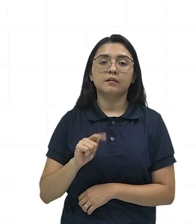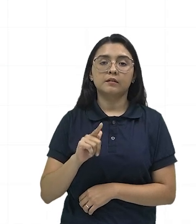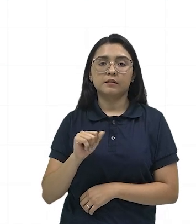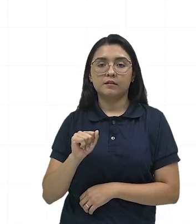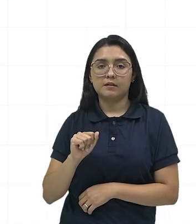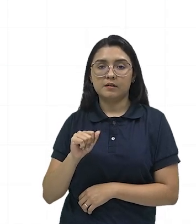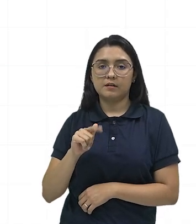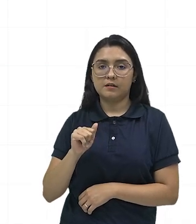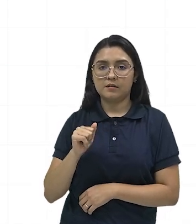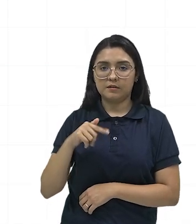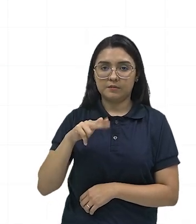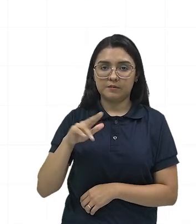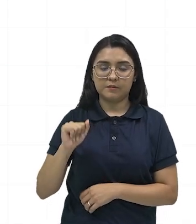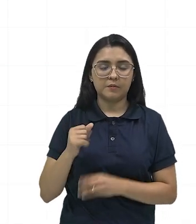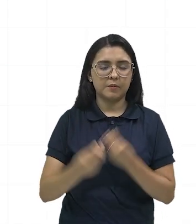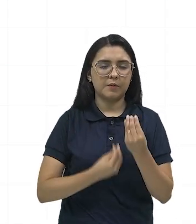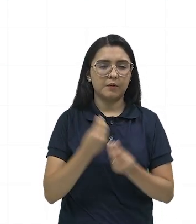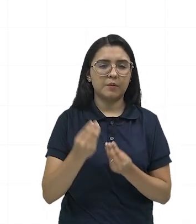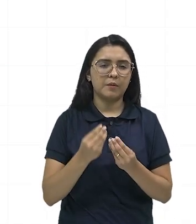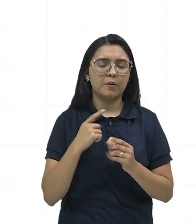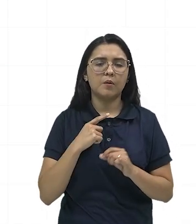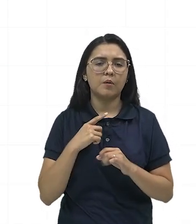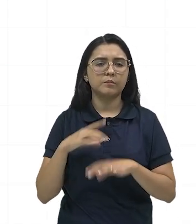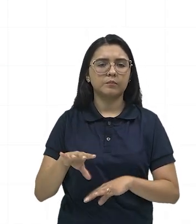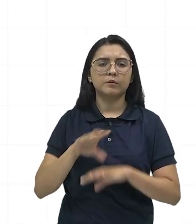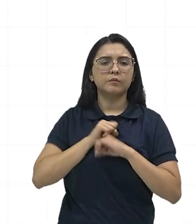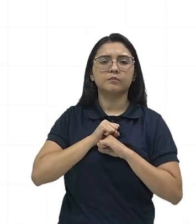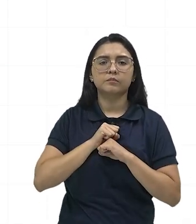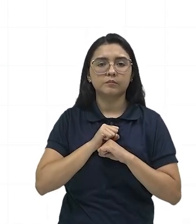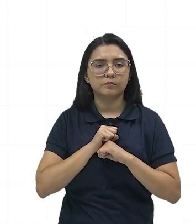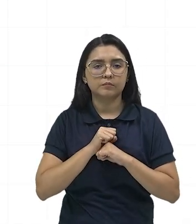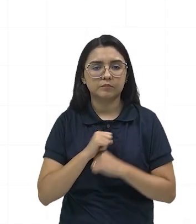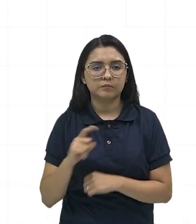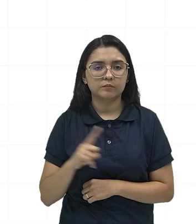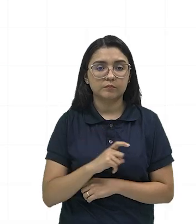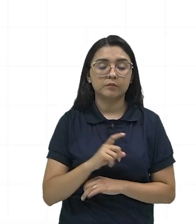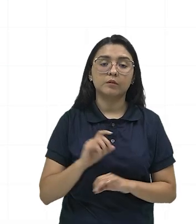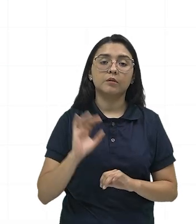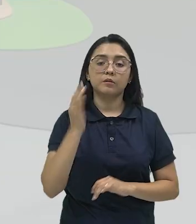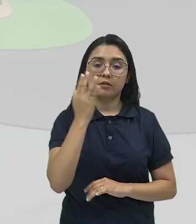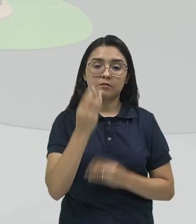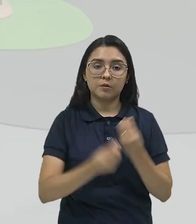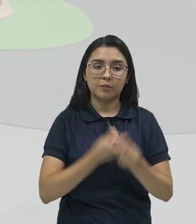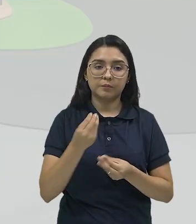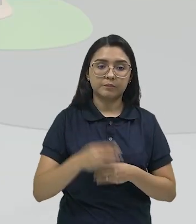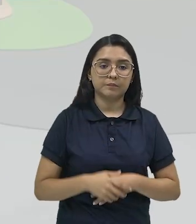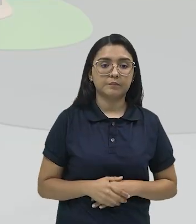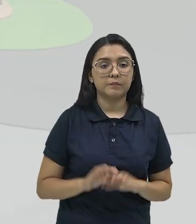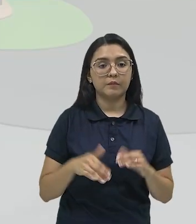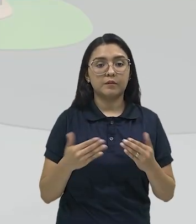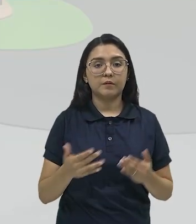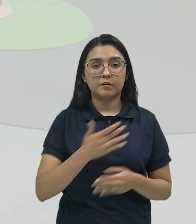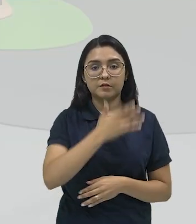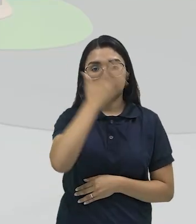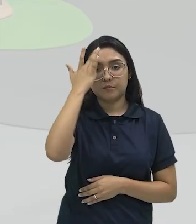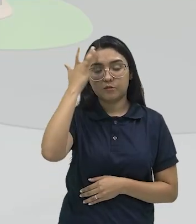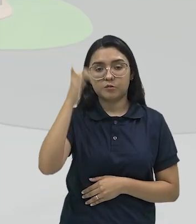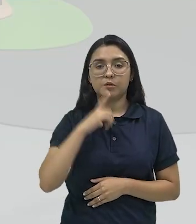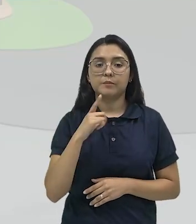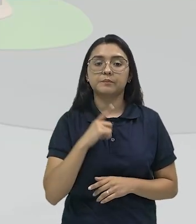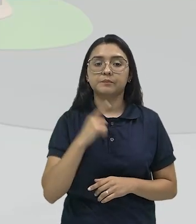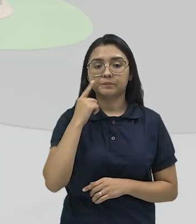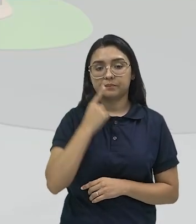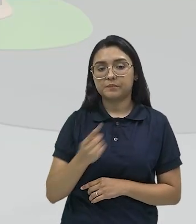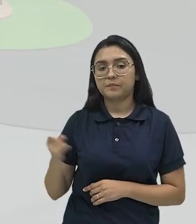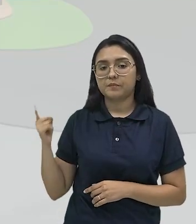esse verme. Como é que a gente pode se contaminar por ele, né? Acontece da seguinte forma: geralmente as pessoas vão depositar,